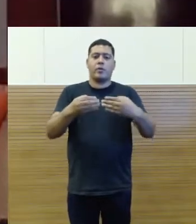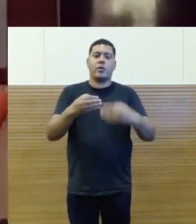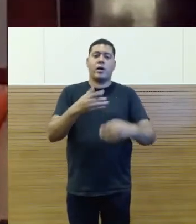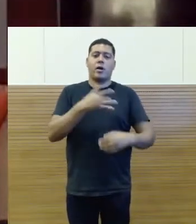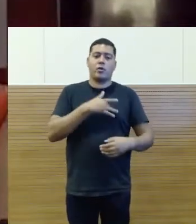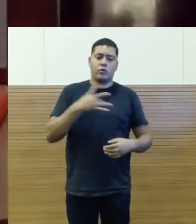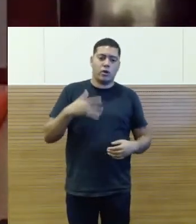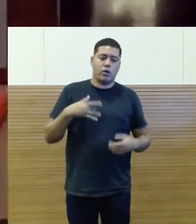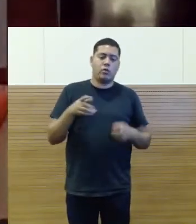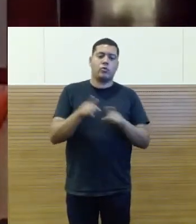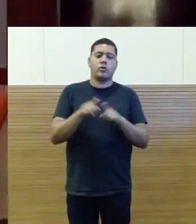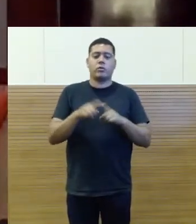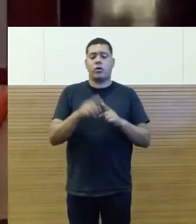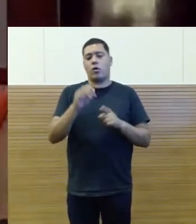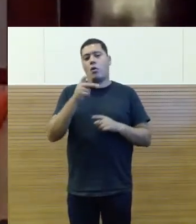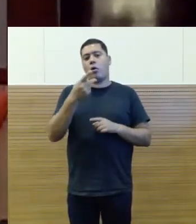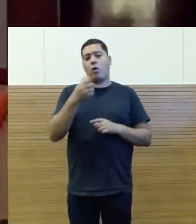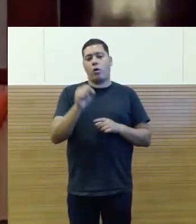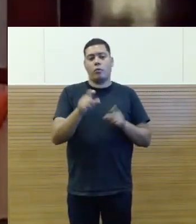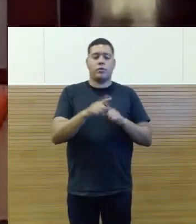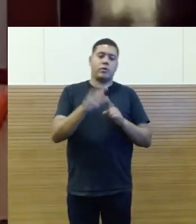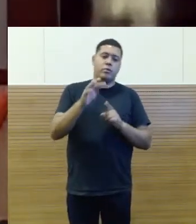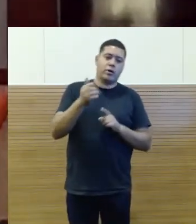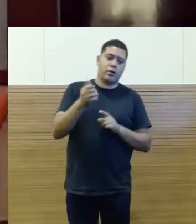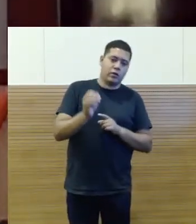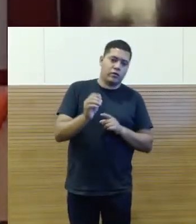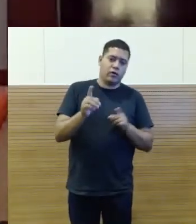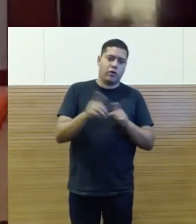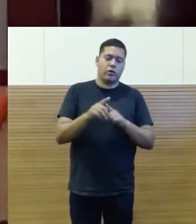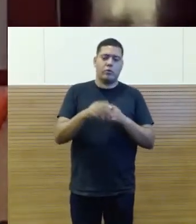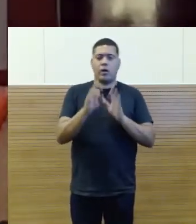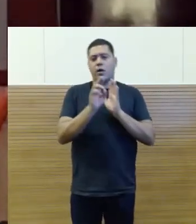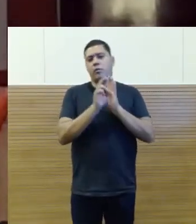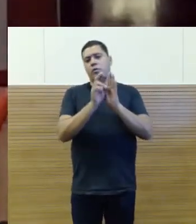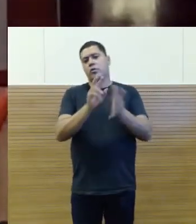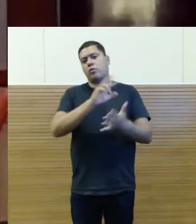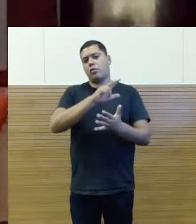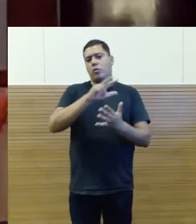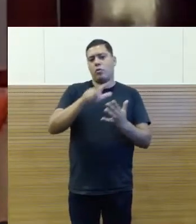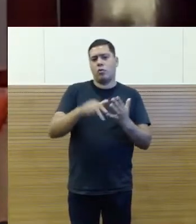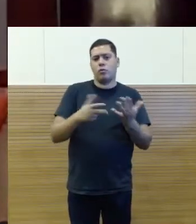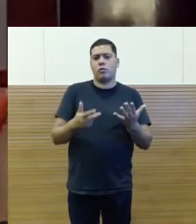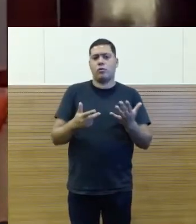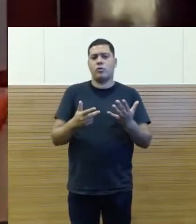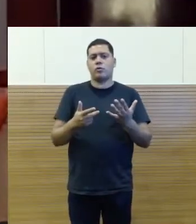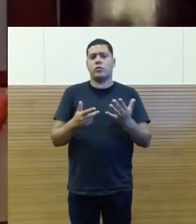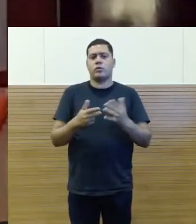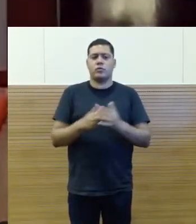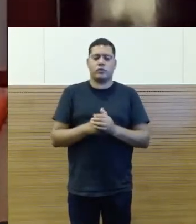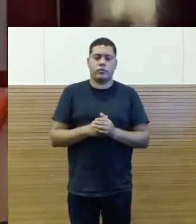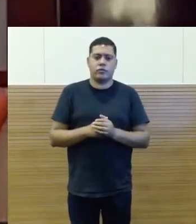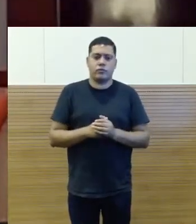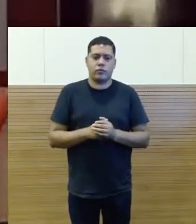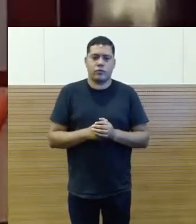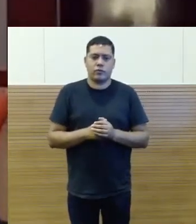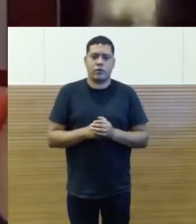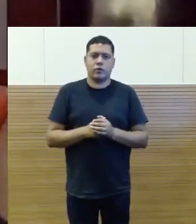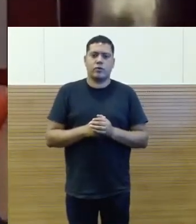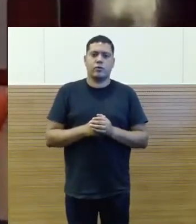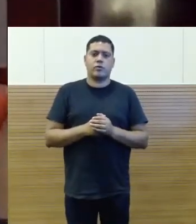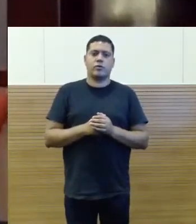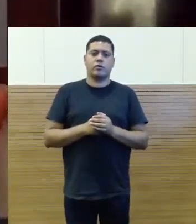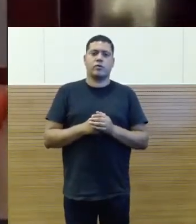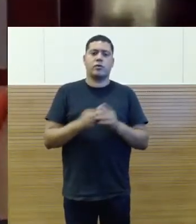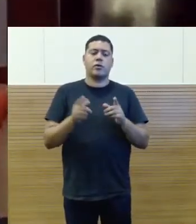da OPAS, da OMS, da FAO, representantes dos vários países que temos aqui hoje nessa reunião. E